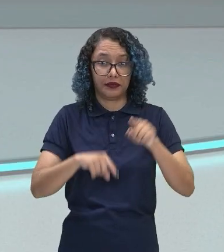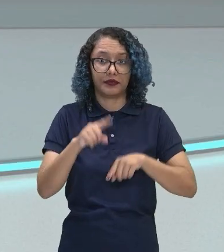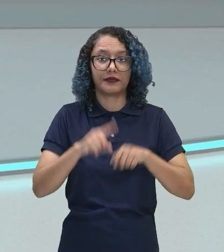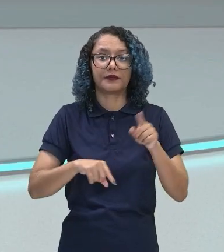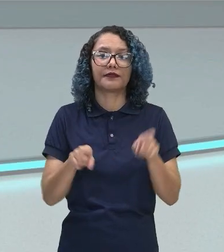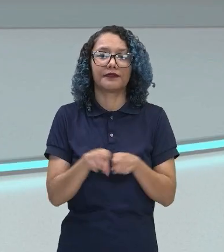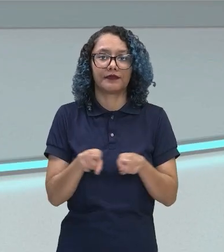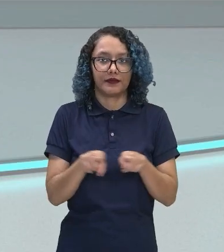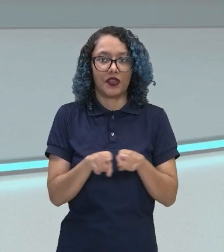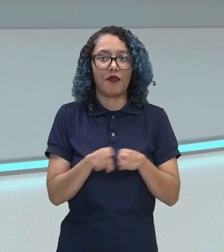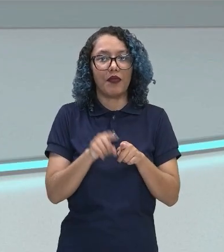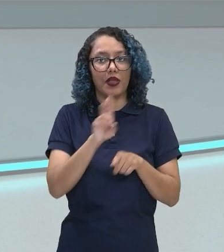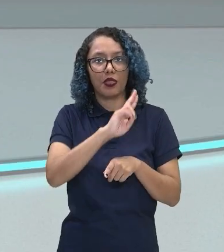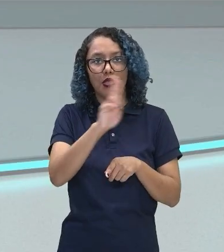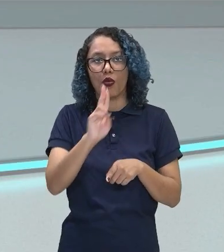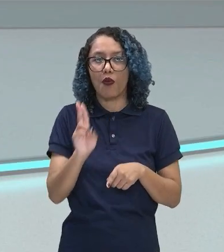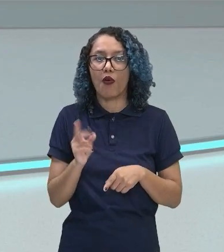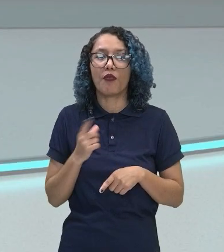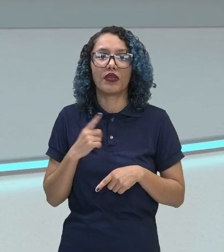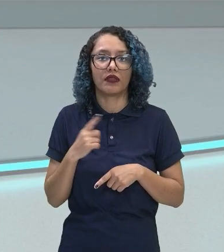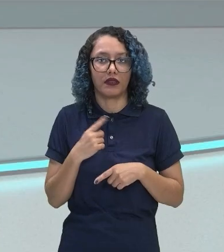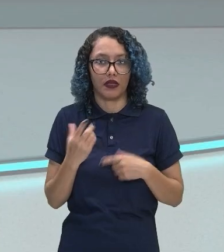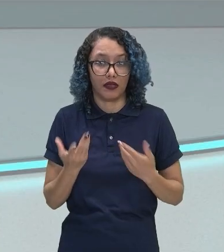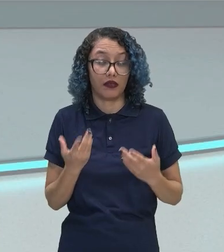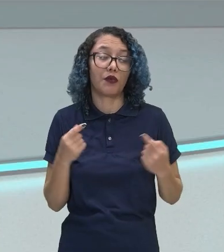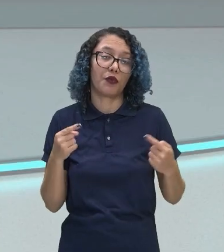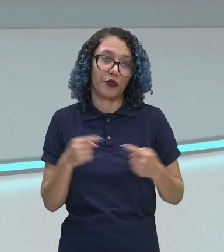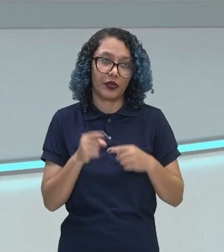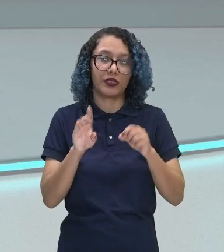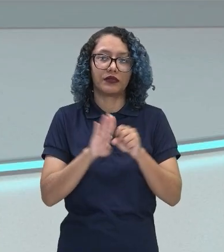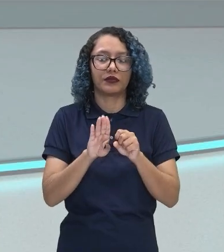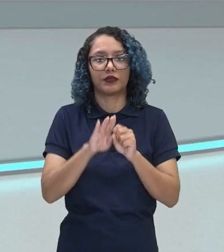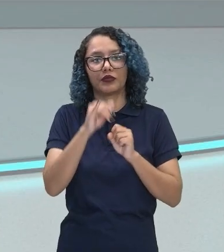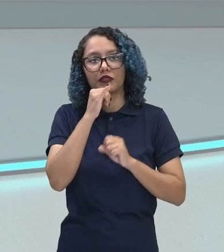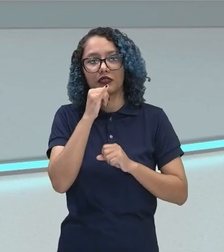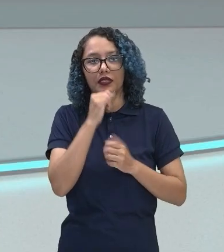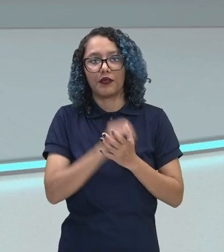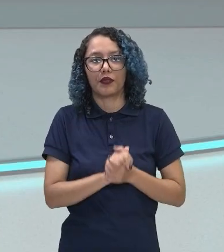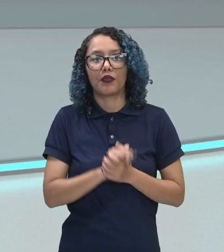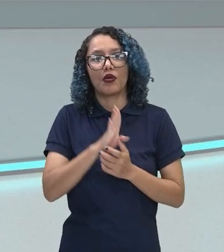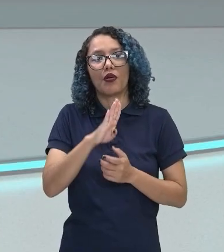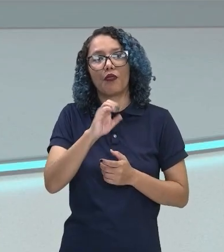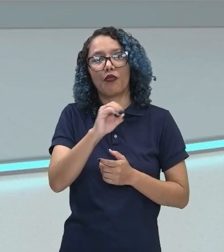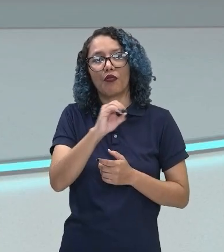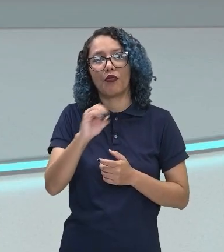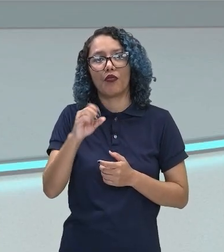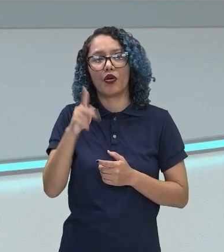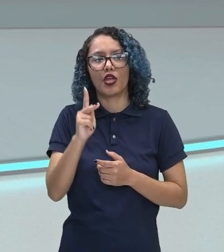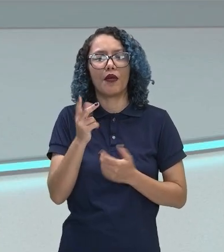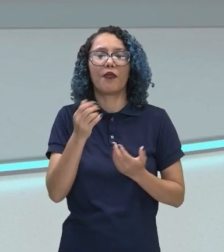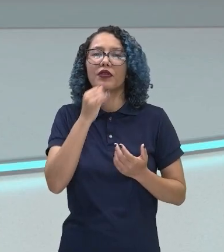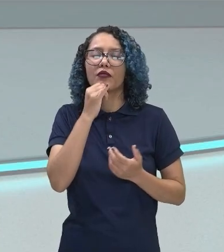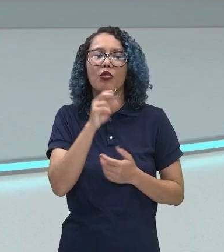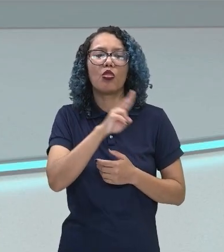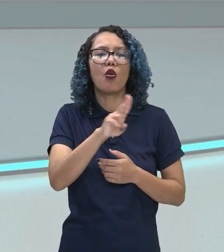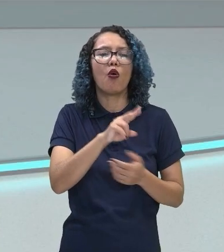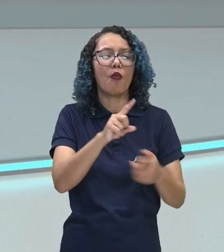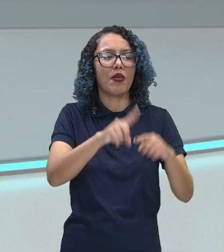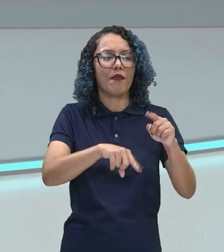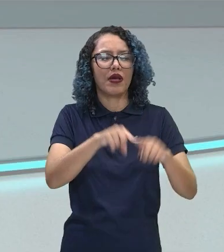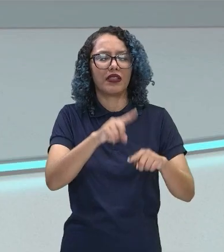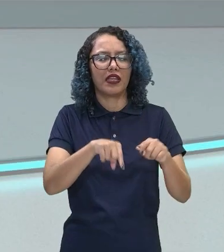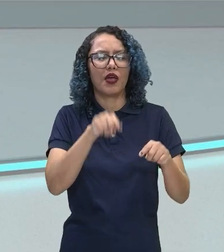também possuem nomes. Logo, é um substantivo. Exemplo, book. Como é que é o nome daquele material que